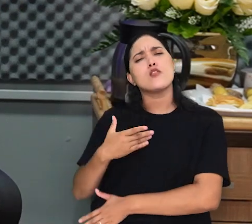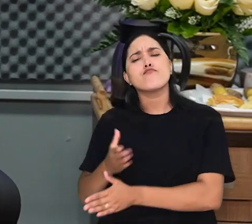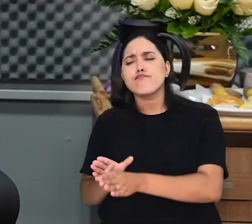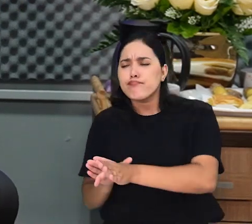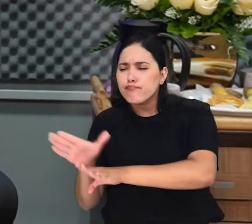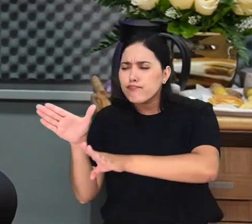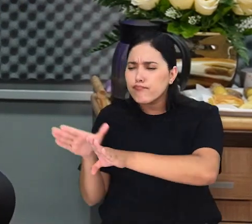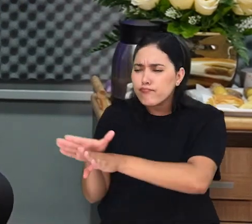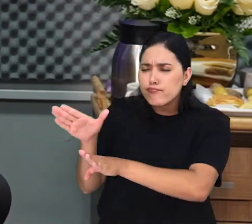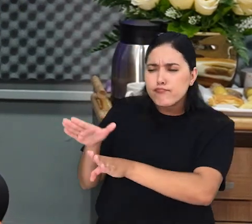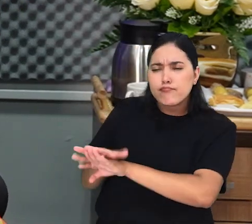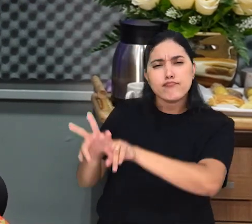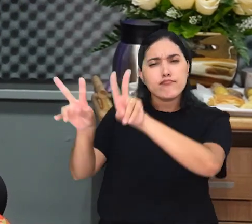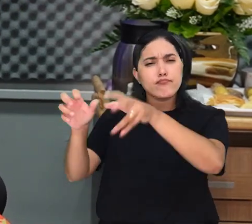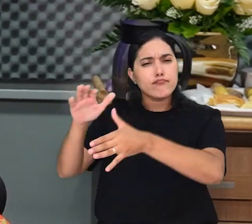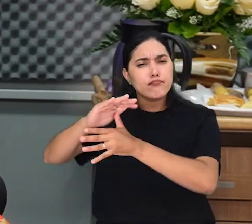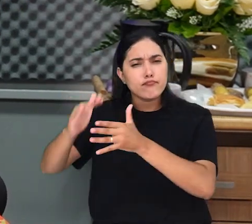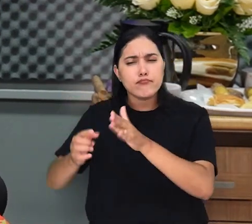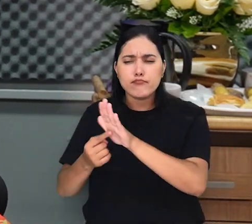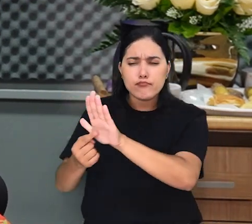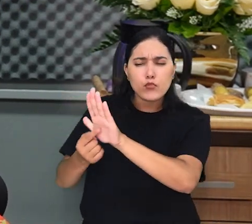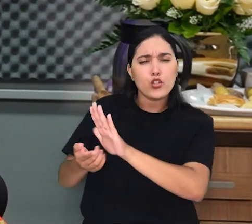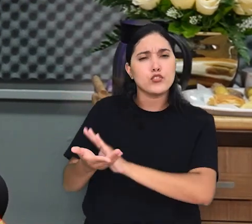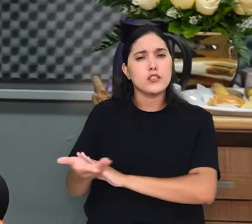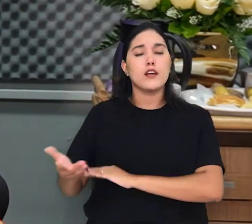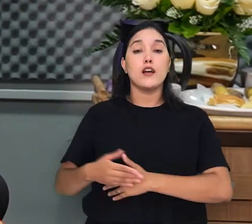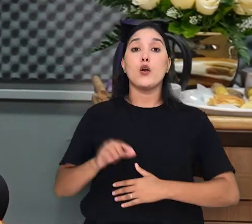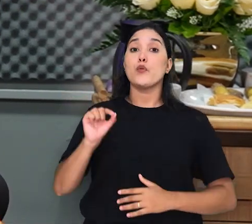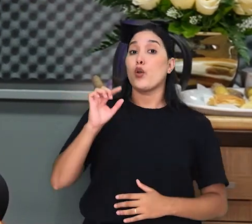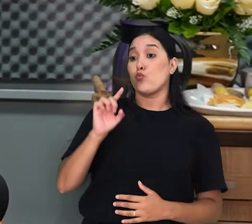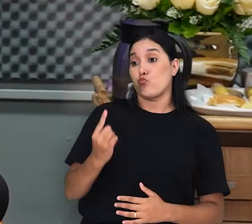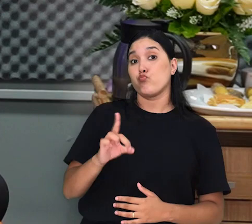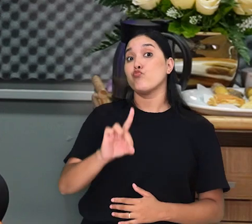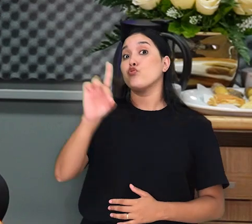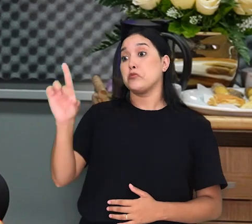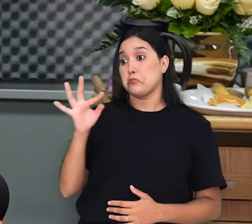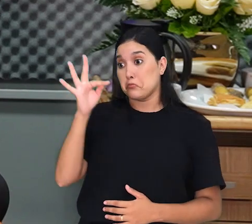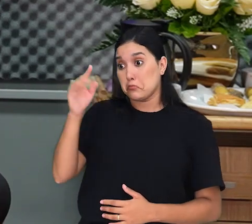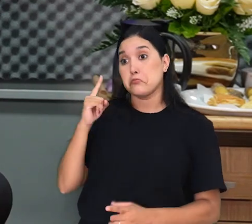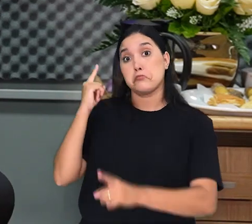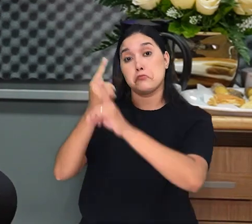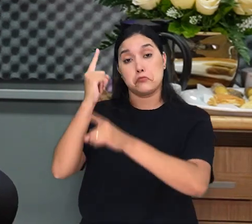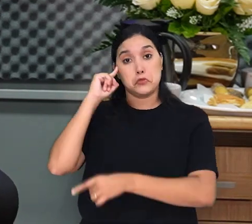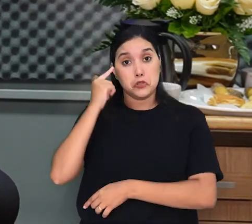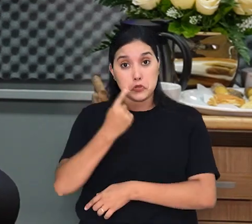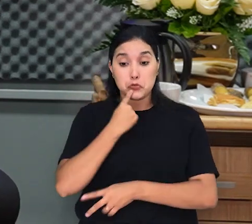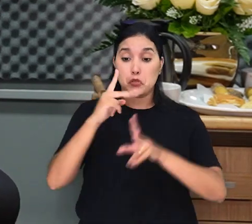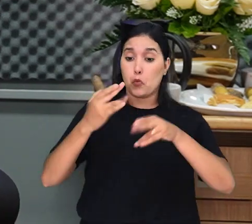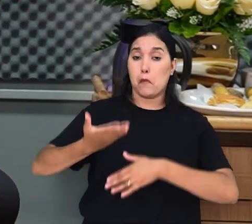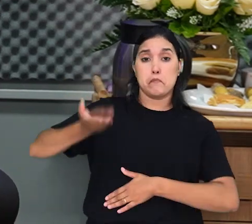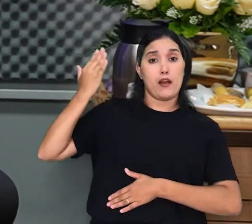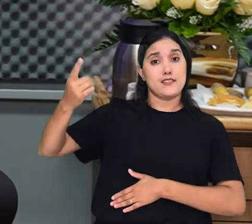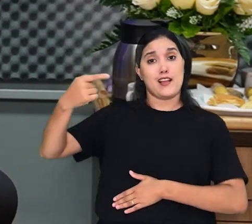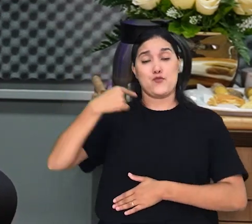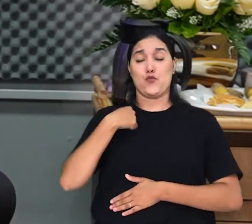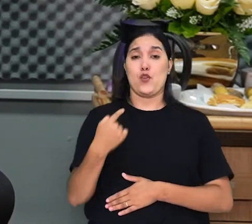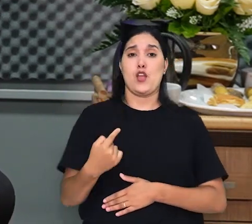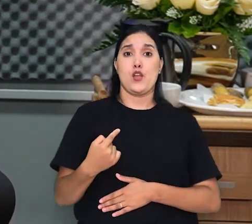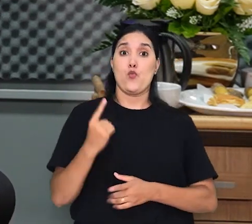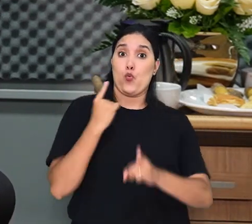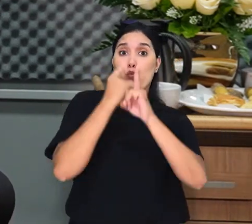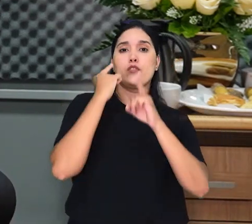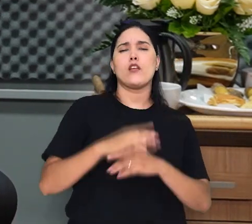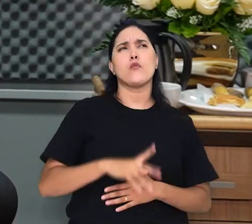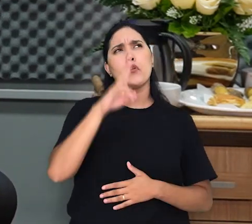elas, olha, aconteceu isso, quando eu aprendi. E hoje, né, hoje eu tenho a Libras como uma inspiração para mim. Não quero que